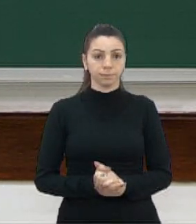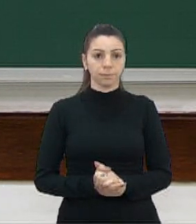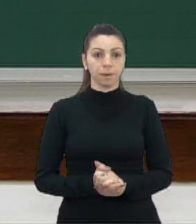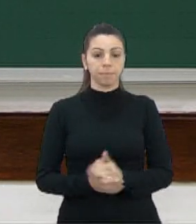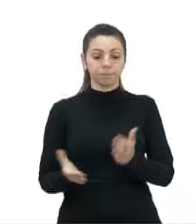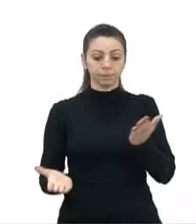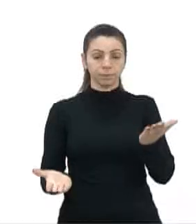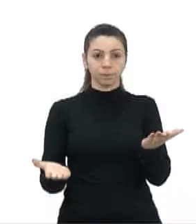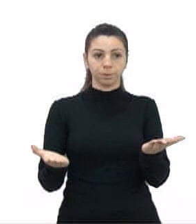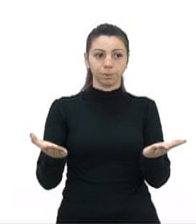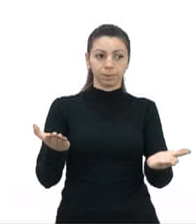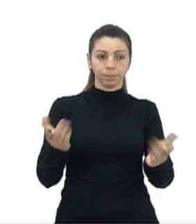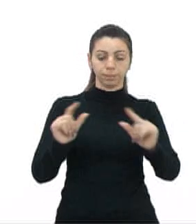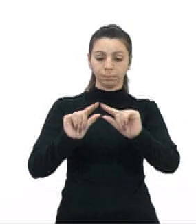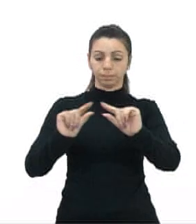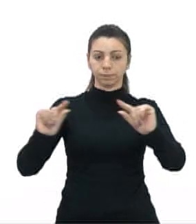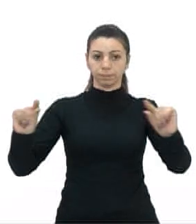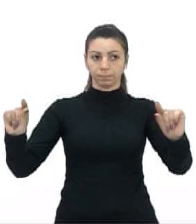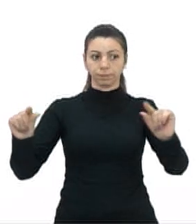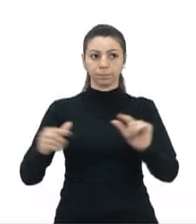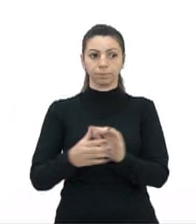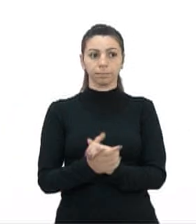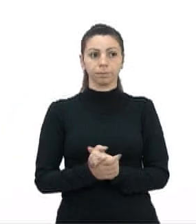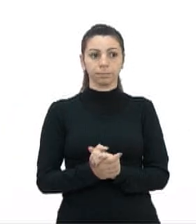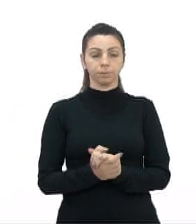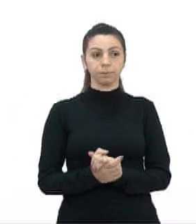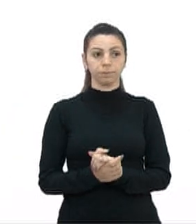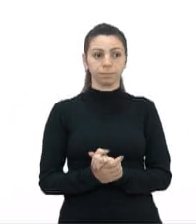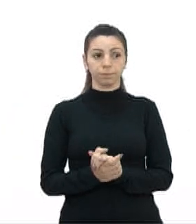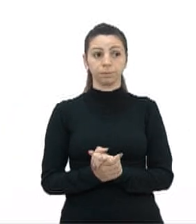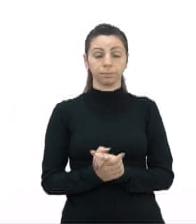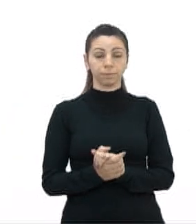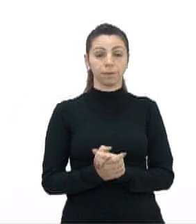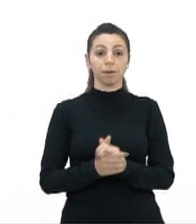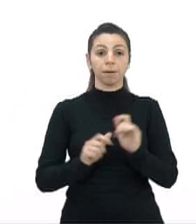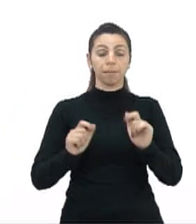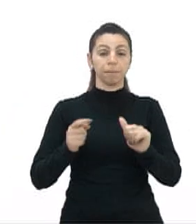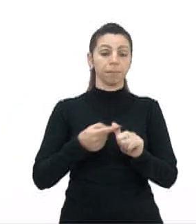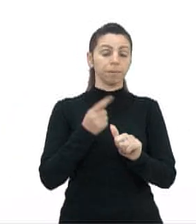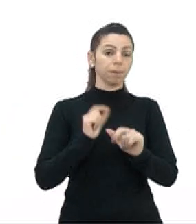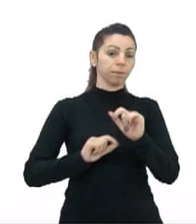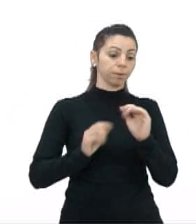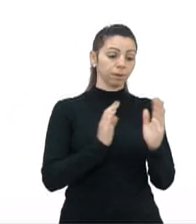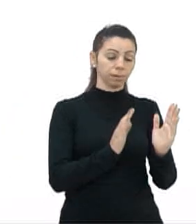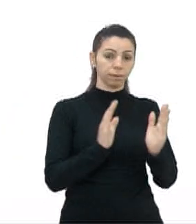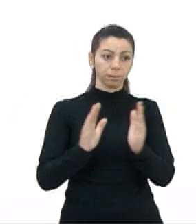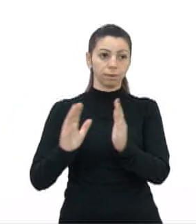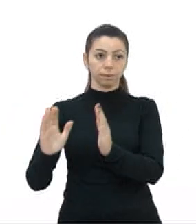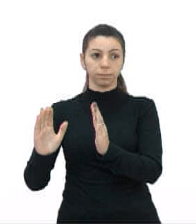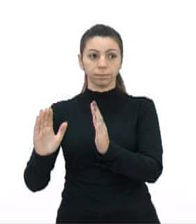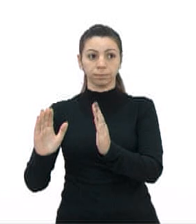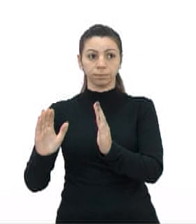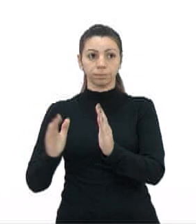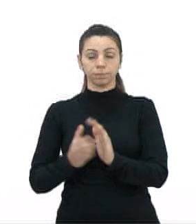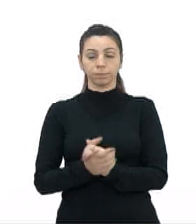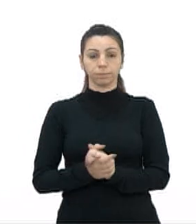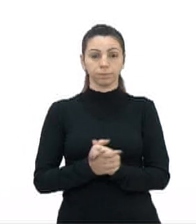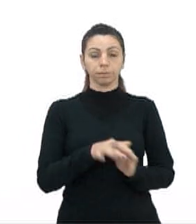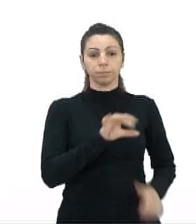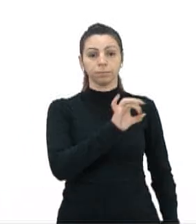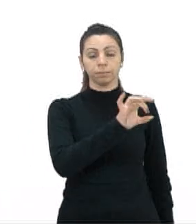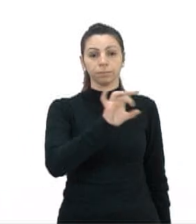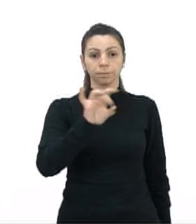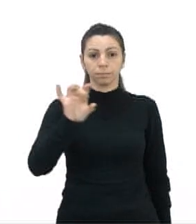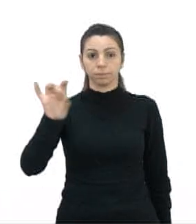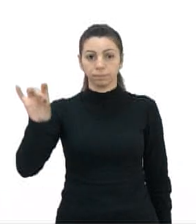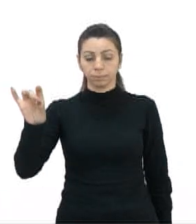balanceamento da equação que está descrita ali. Tá? Então eu tenho que organizar a quantidade de cada um